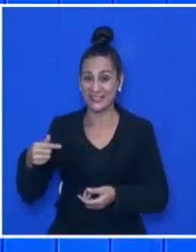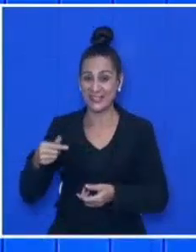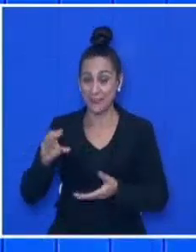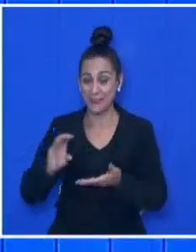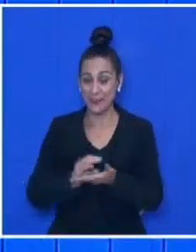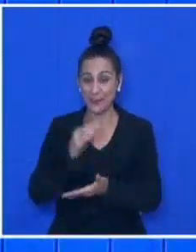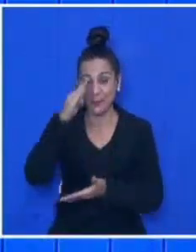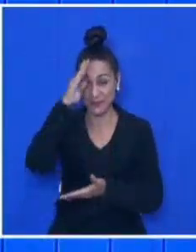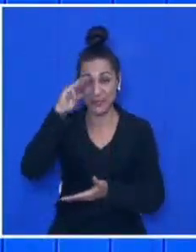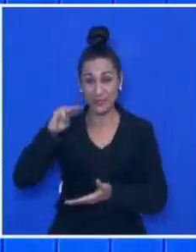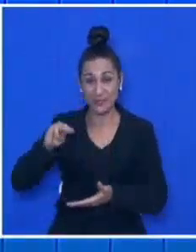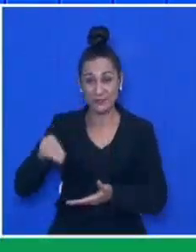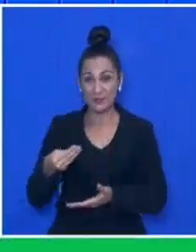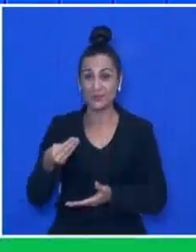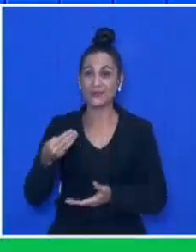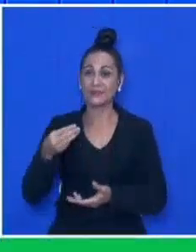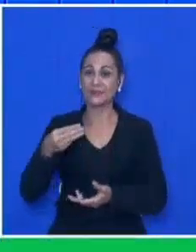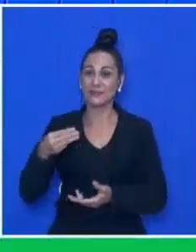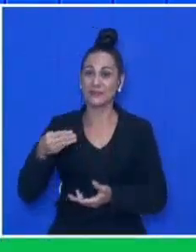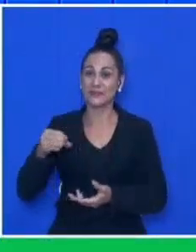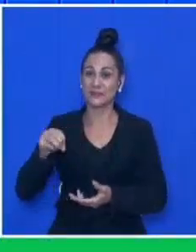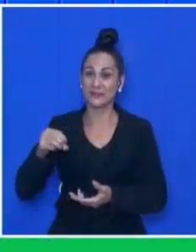2.377, prêmio principal